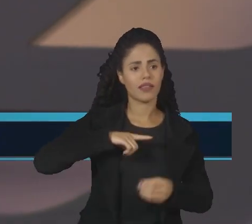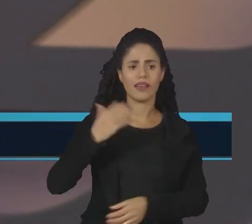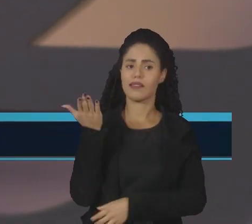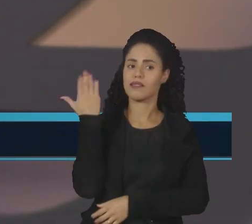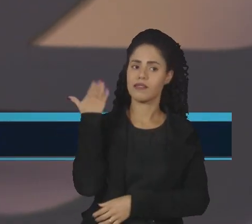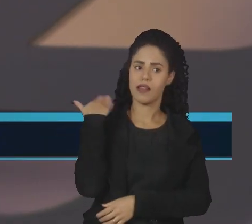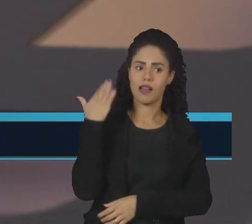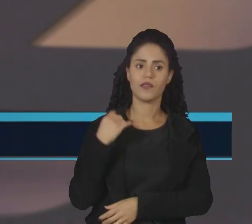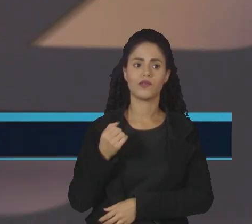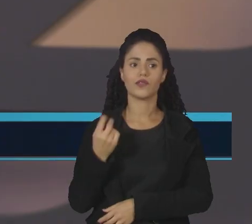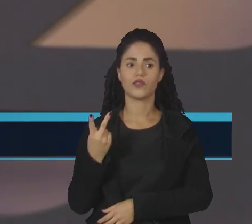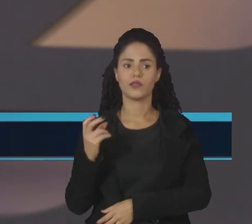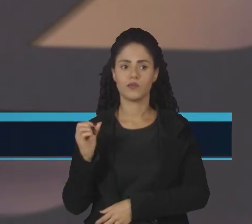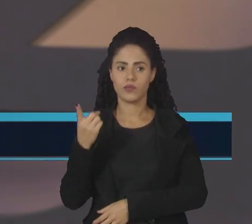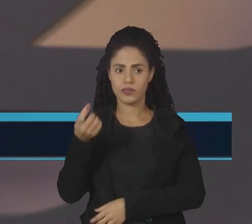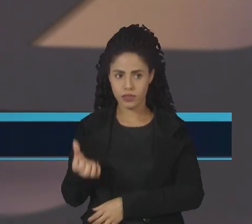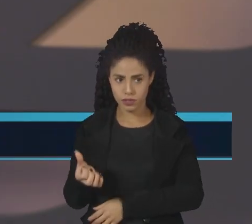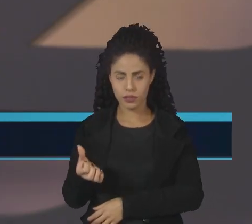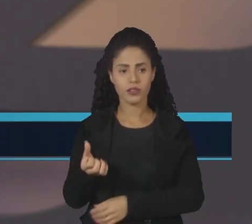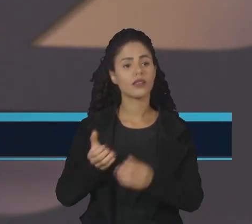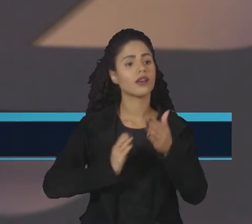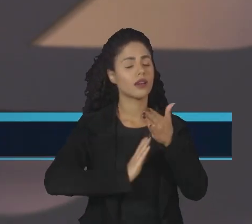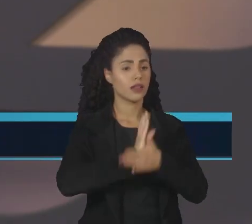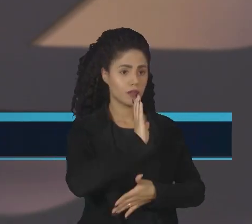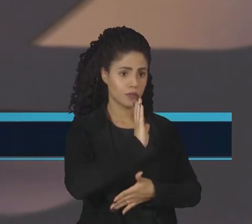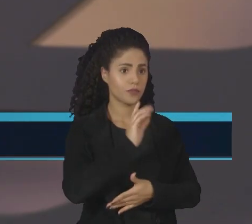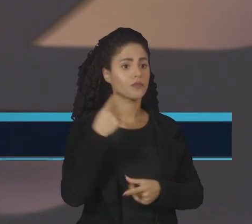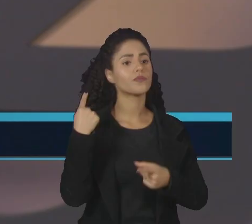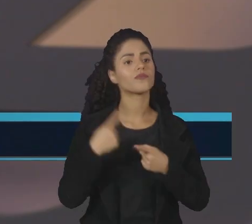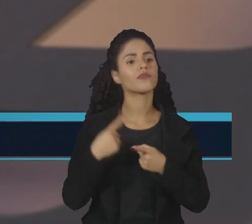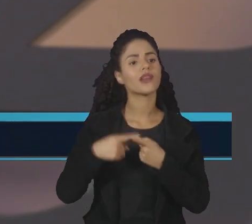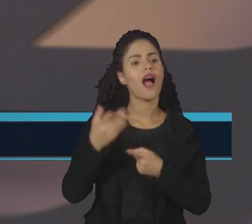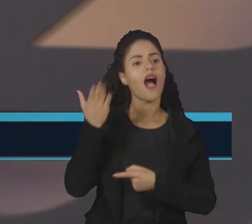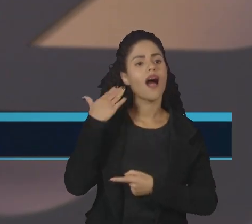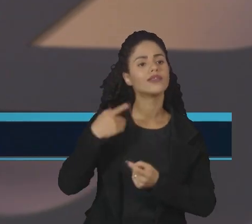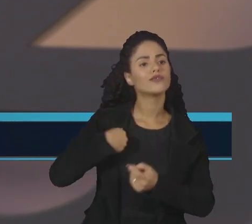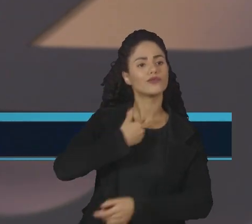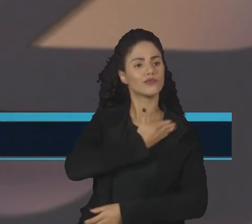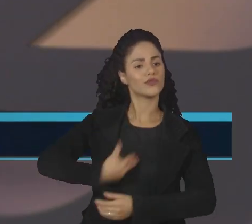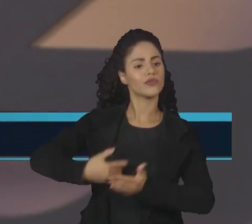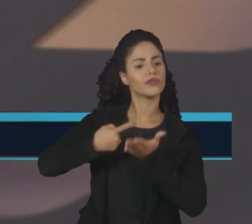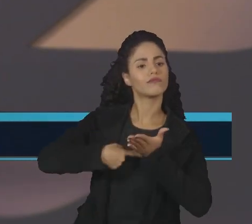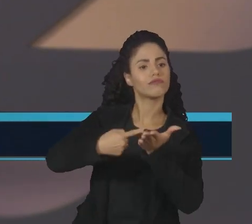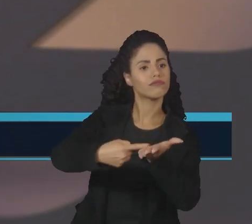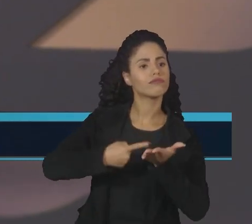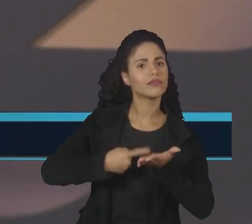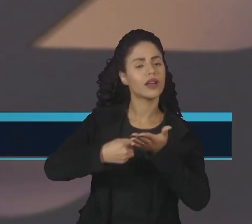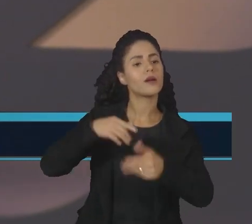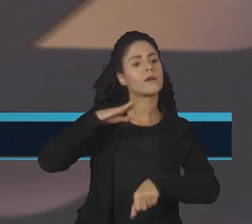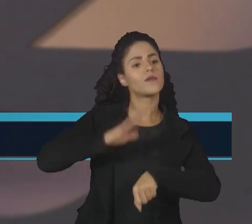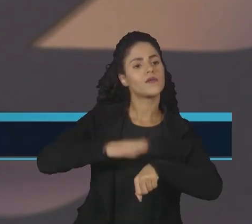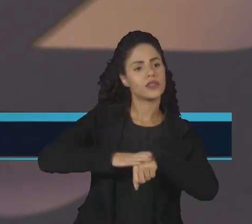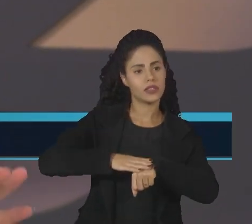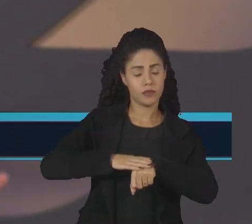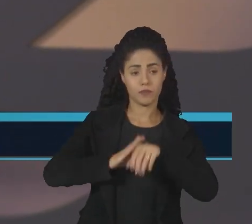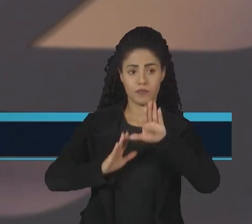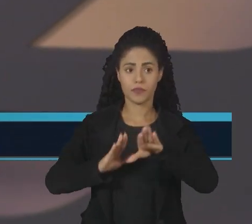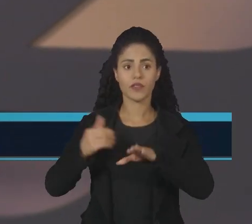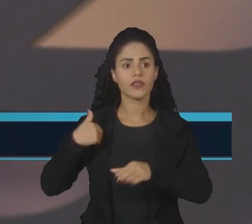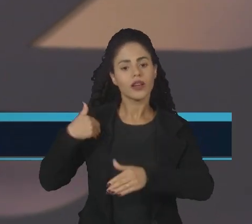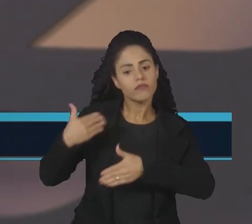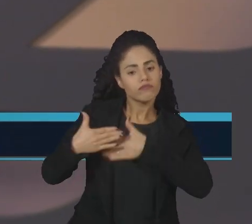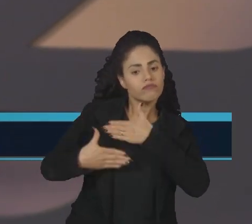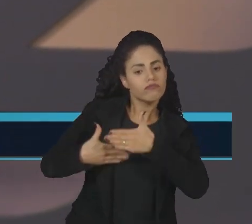né? Em 2016, se não me engano, que foi aprovado, porque antes o governo fazia a negociação por meio da execução das emendas. Na medida em que